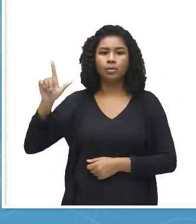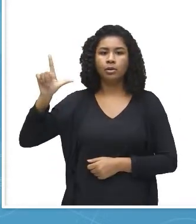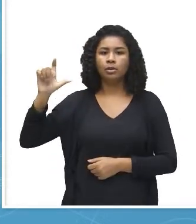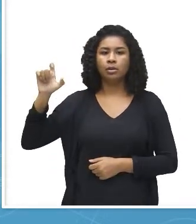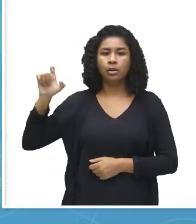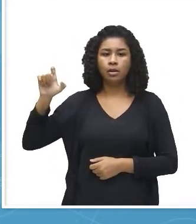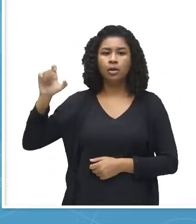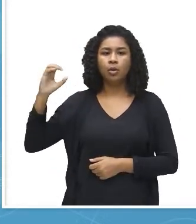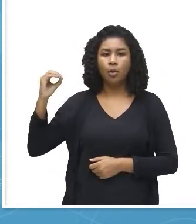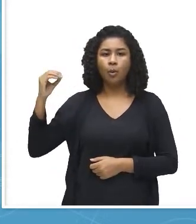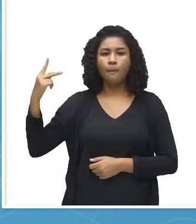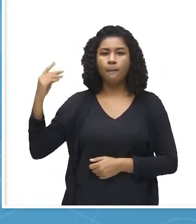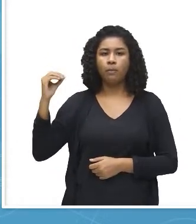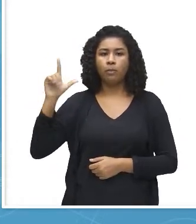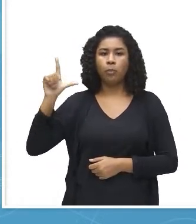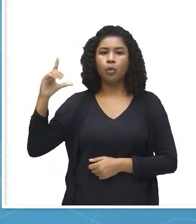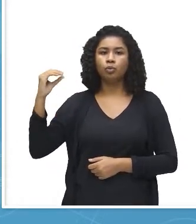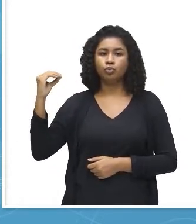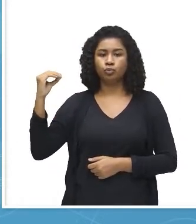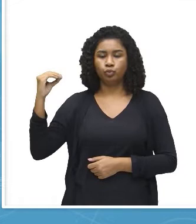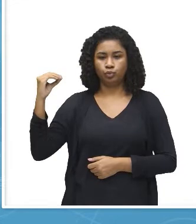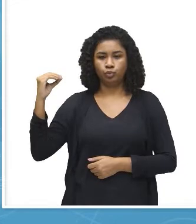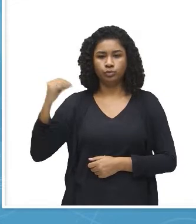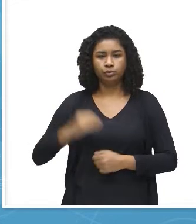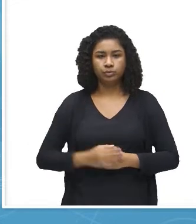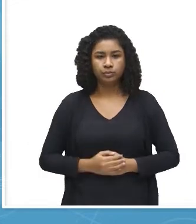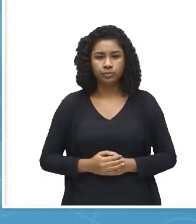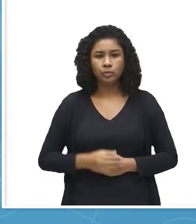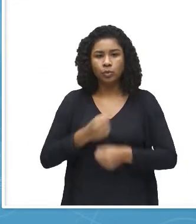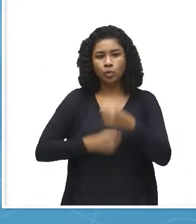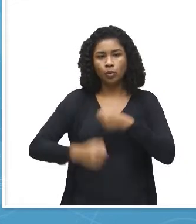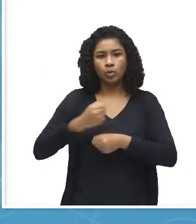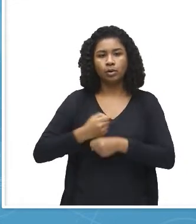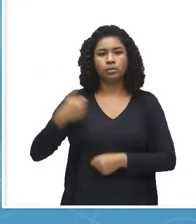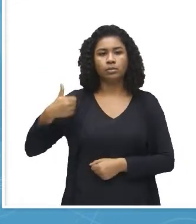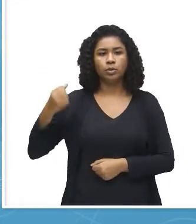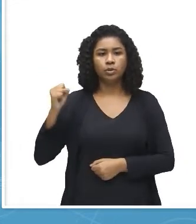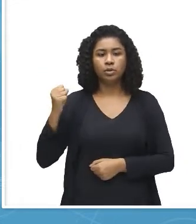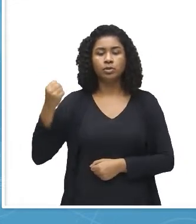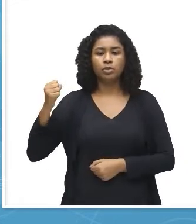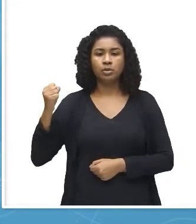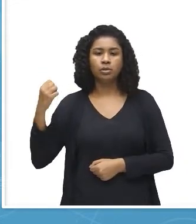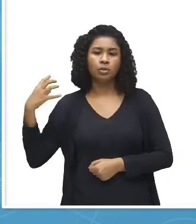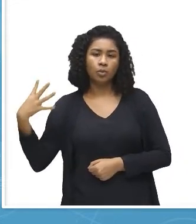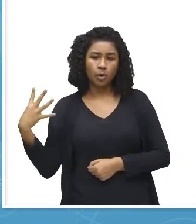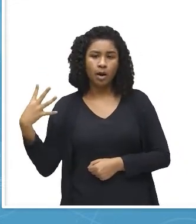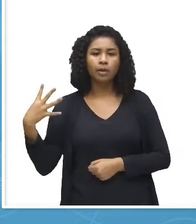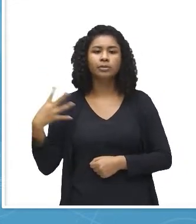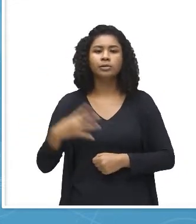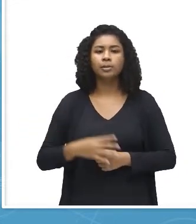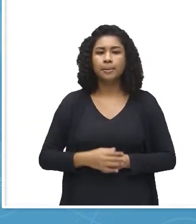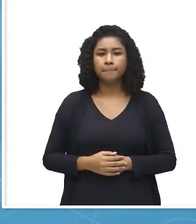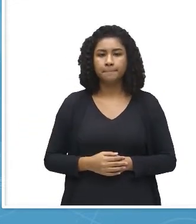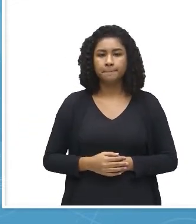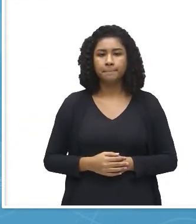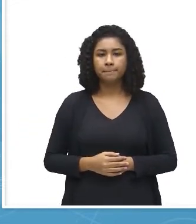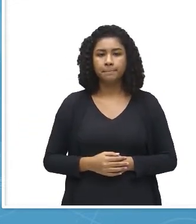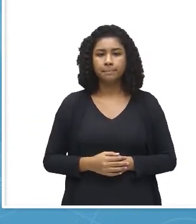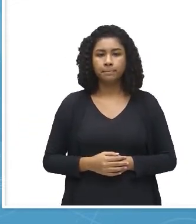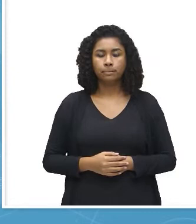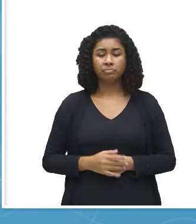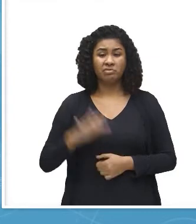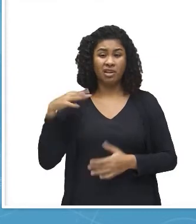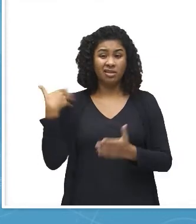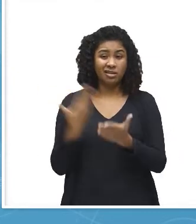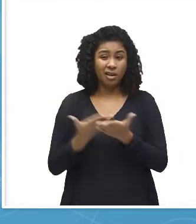dominou o Congo. Guardem esse nome, gente. Rei Leopoldo II da Bélgica, considerado até os dias de